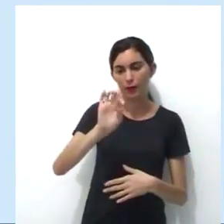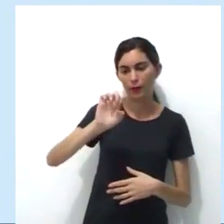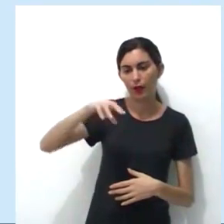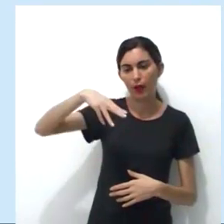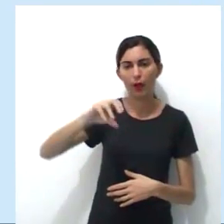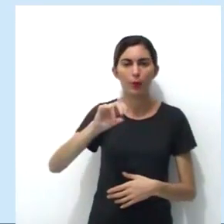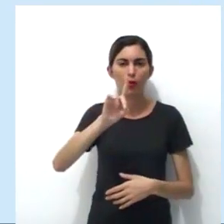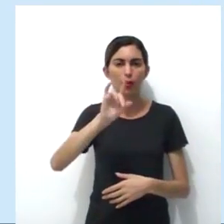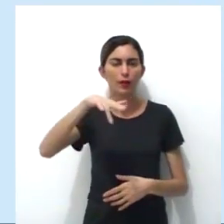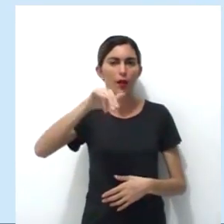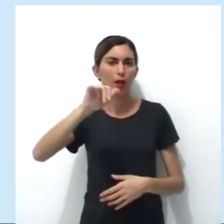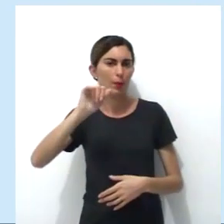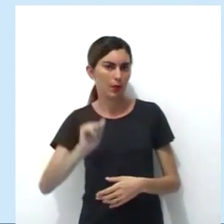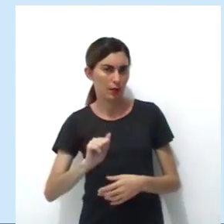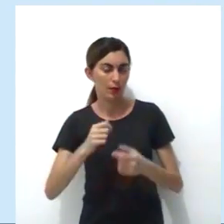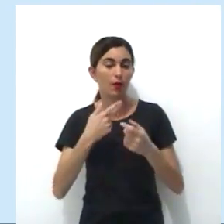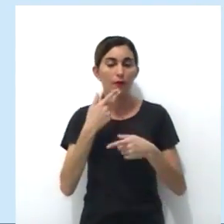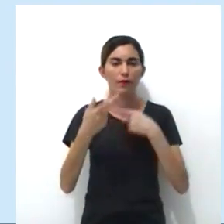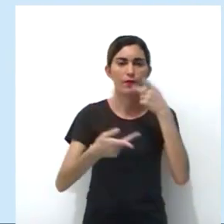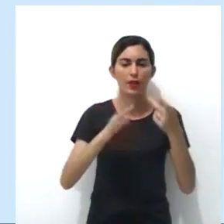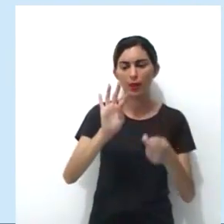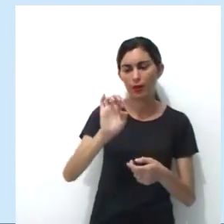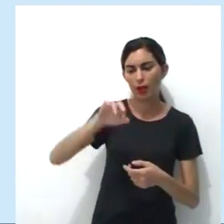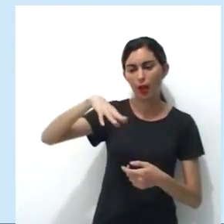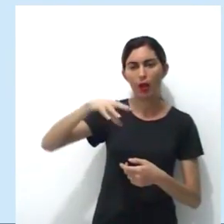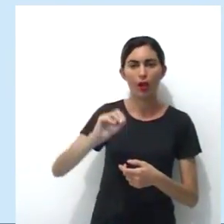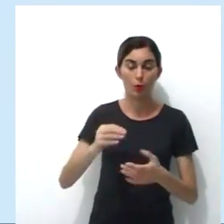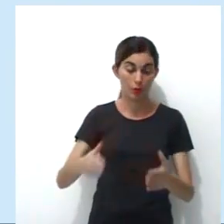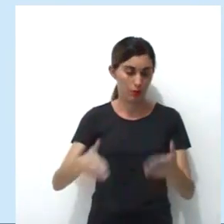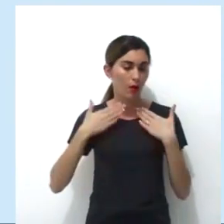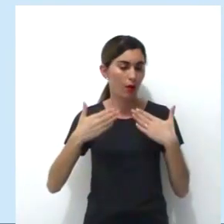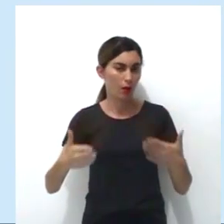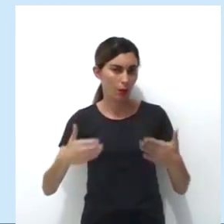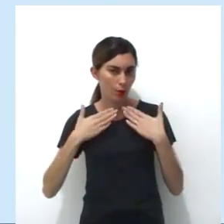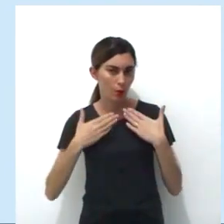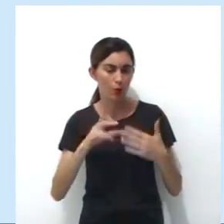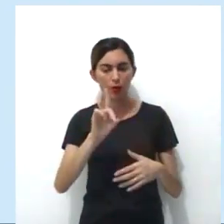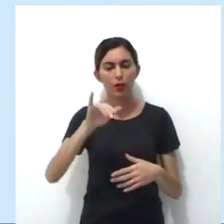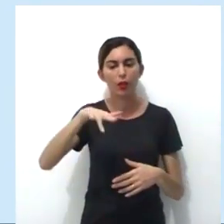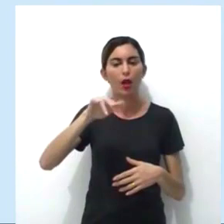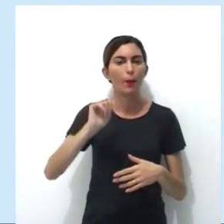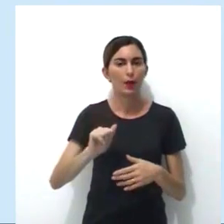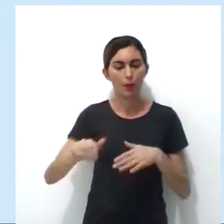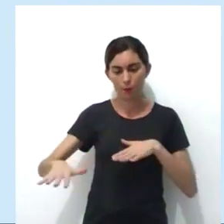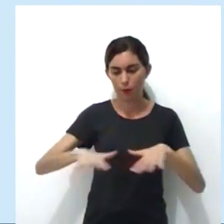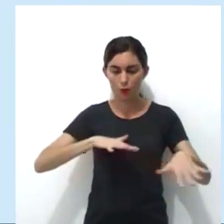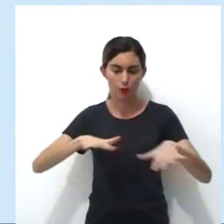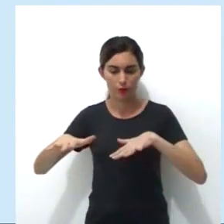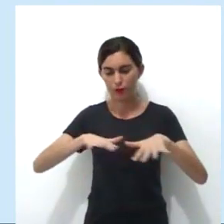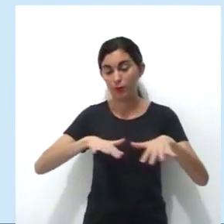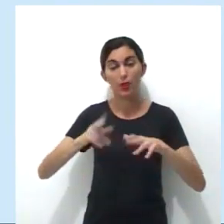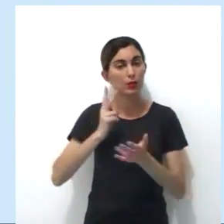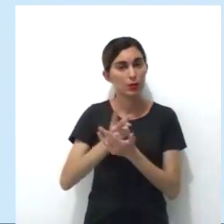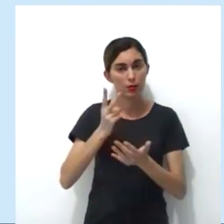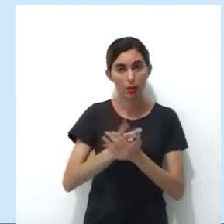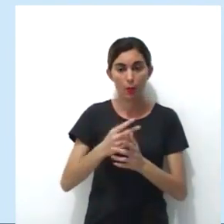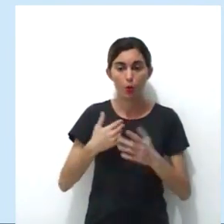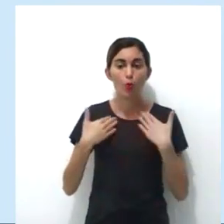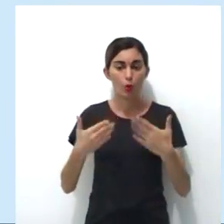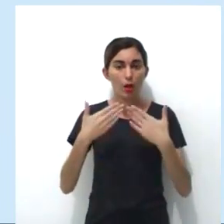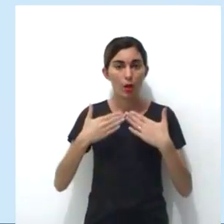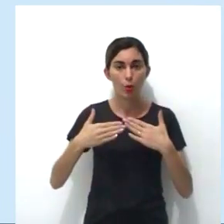vai ser atingido quando os dois corpos com temperaturas diferentes estiverem em contato e